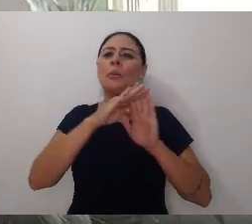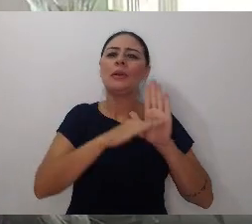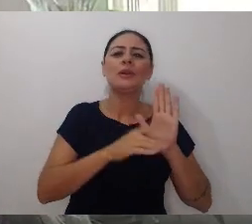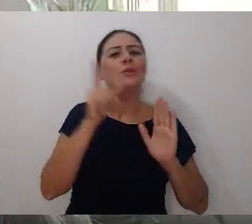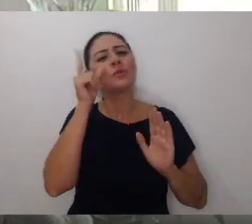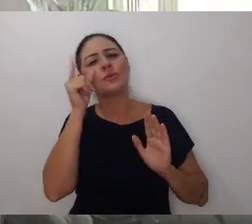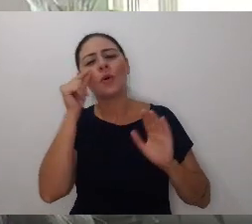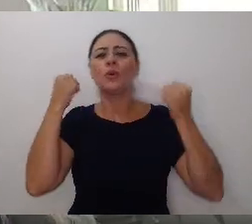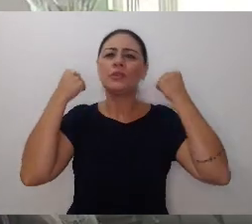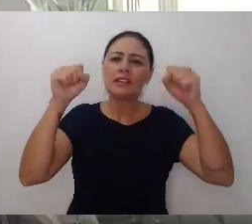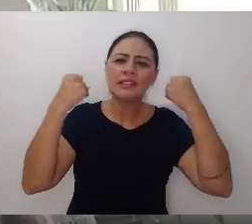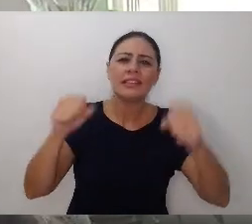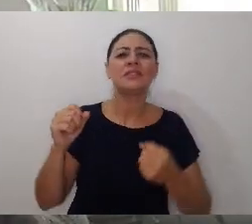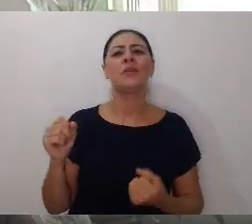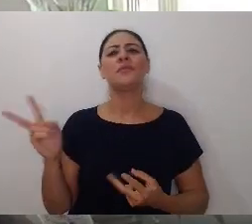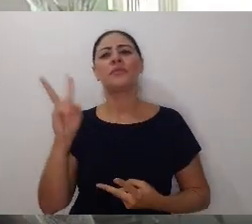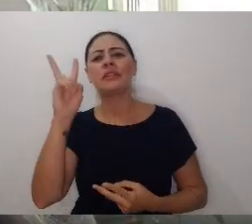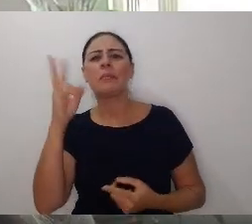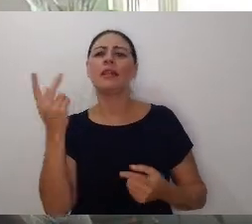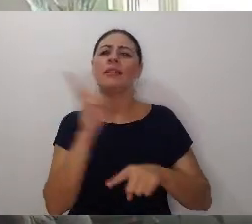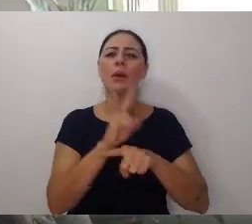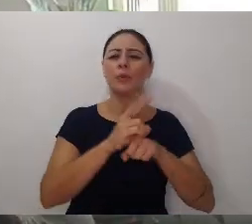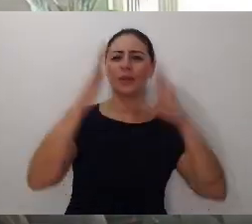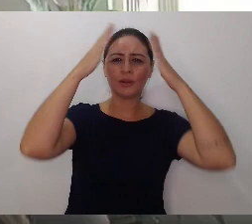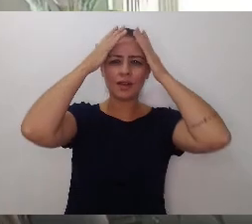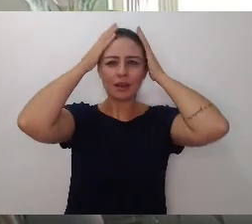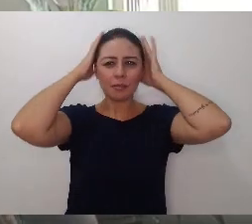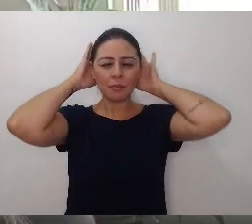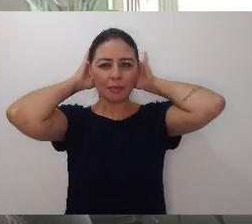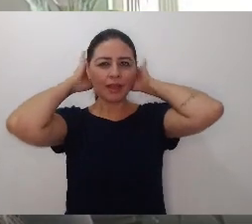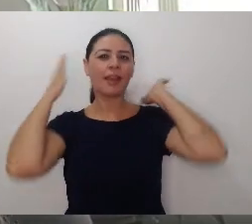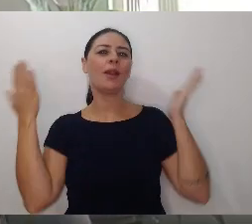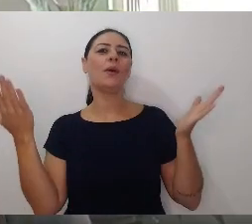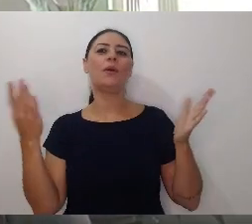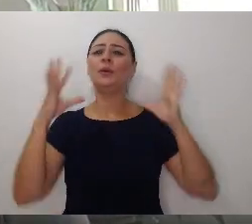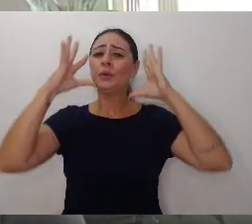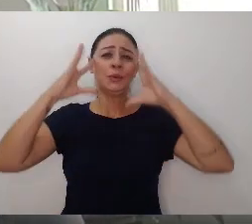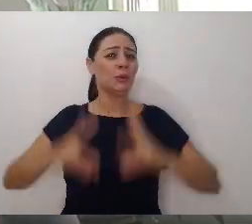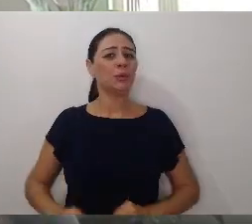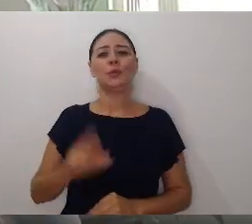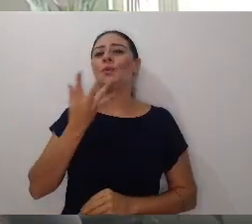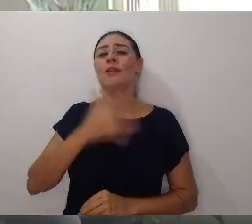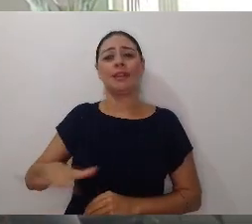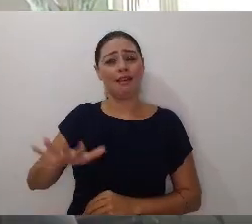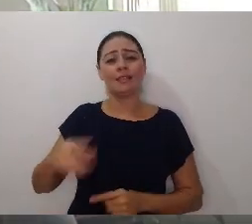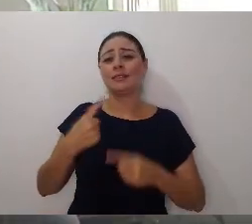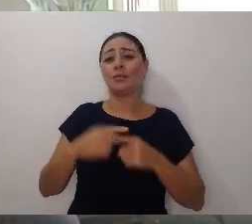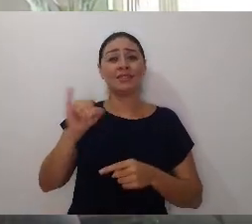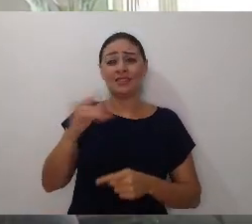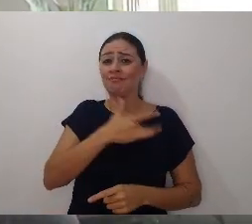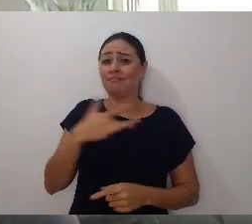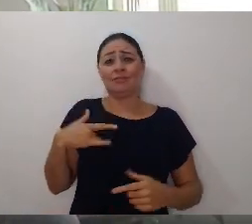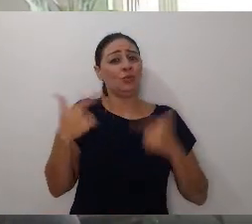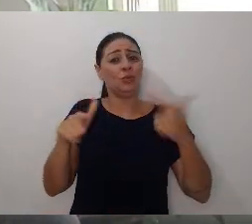falou, do sono, do exercício, da vitamina, do cuidado com os cabelos, do cuidado com o